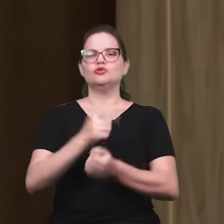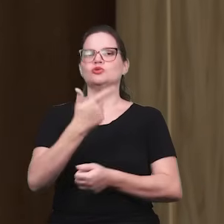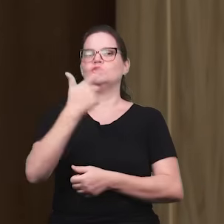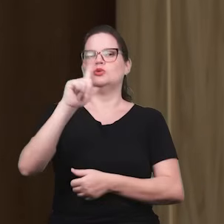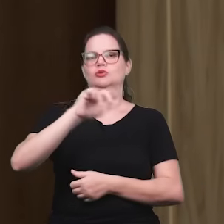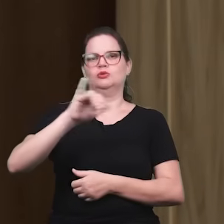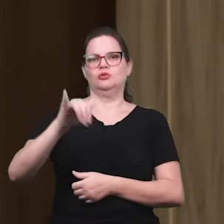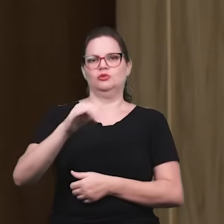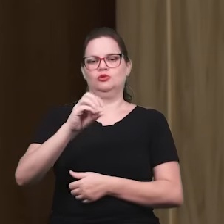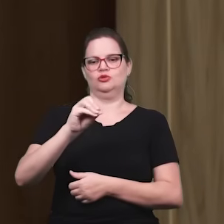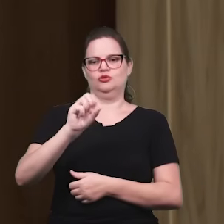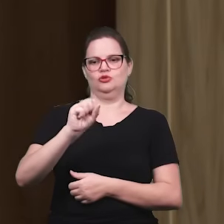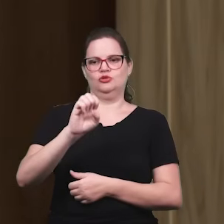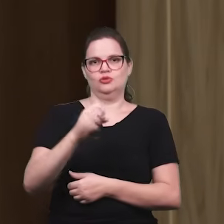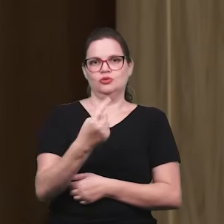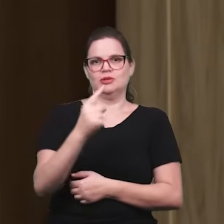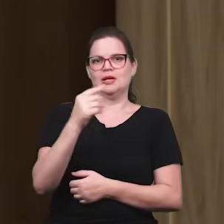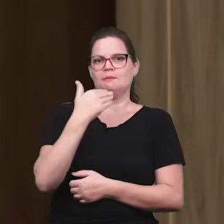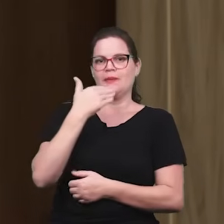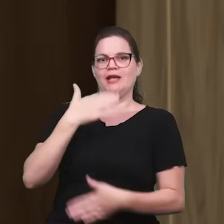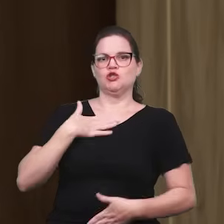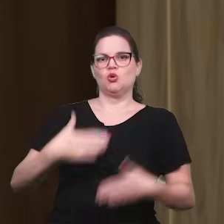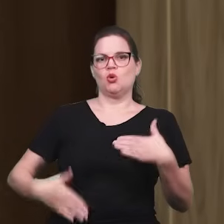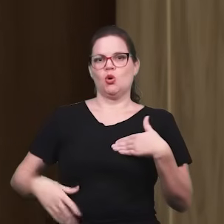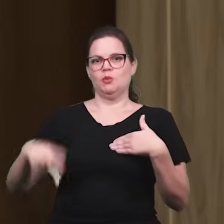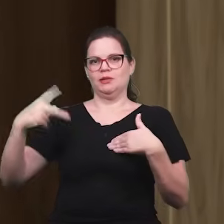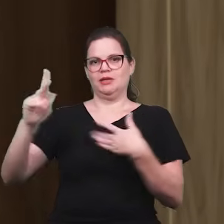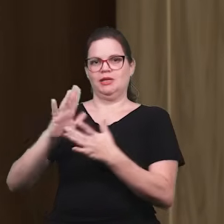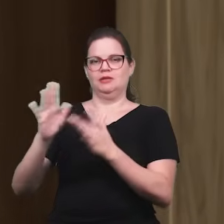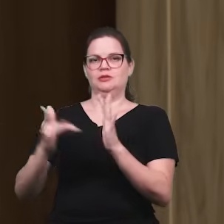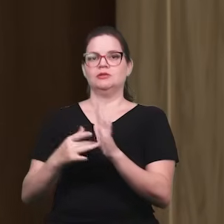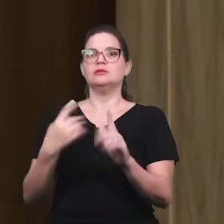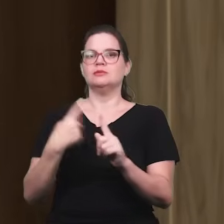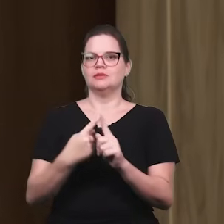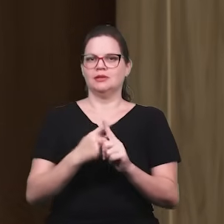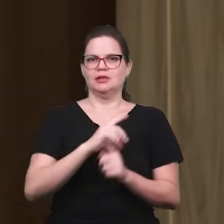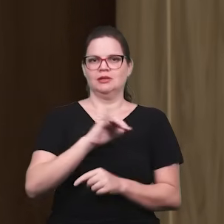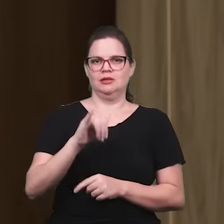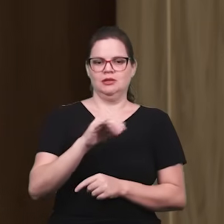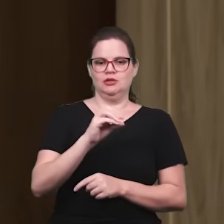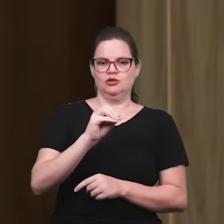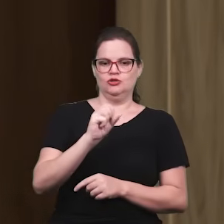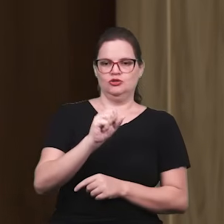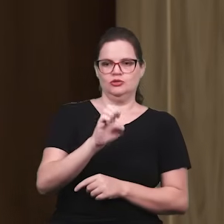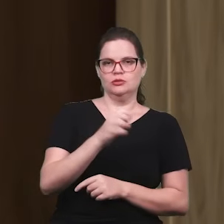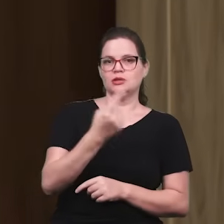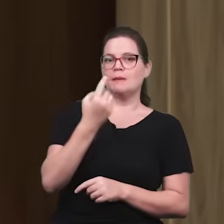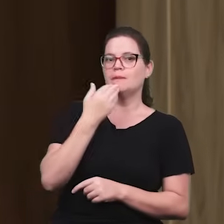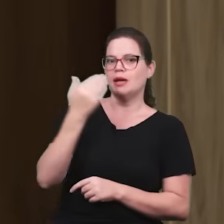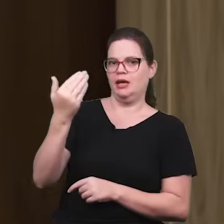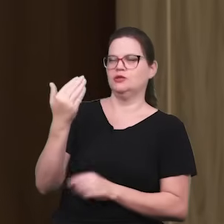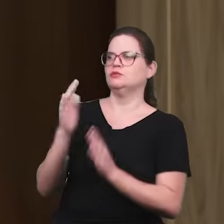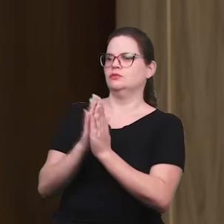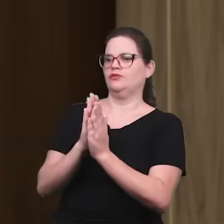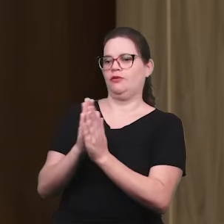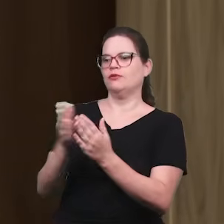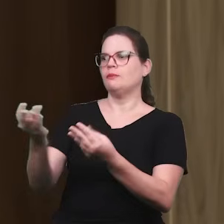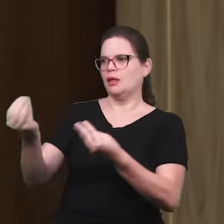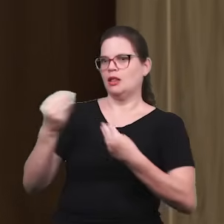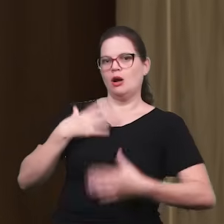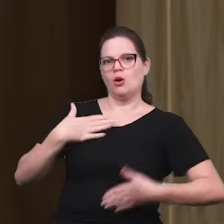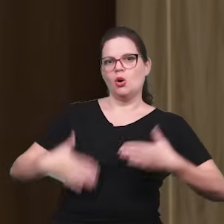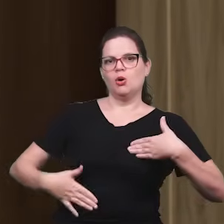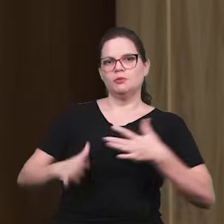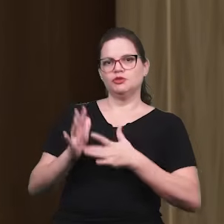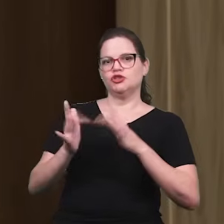lá pedir o corpo, né? José de Arimateia pede o corpo a Pilatos, e aí junto com